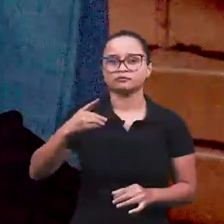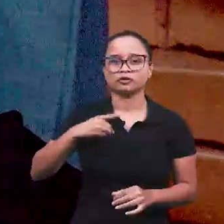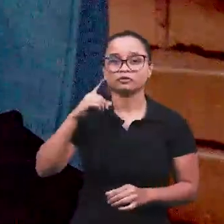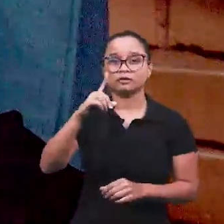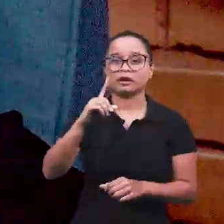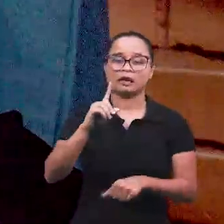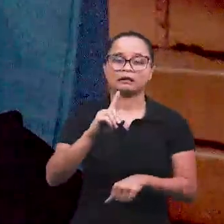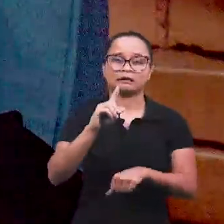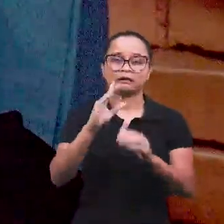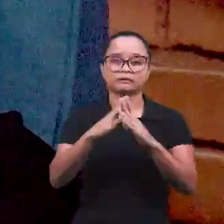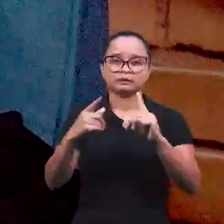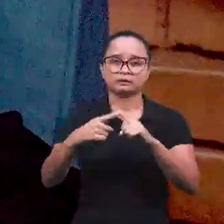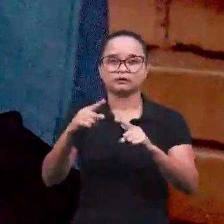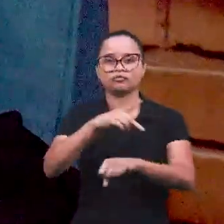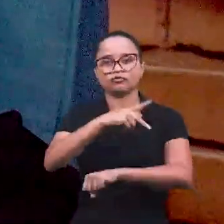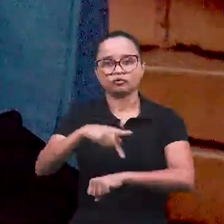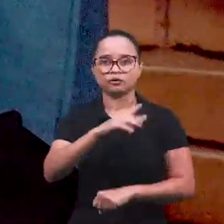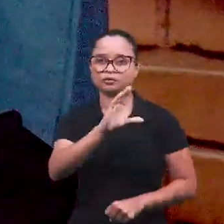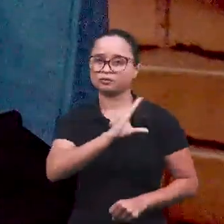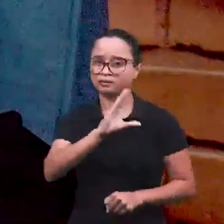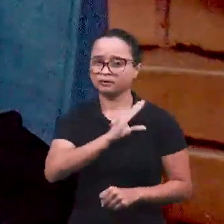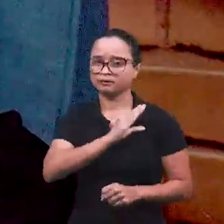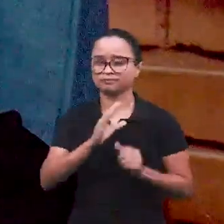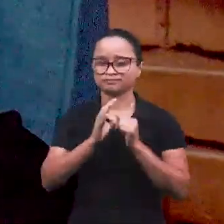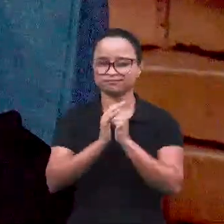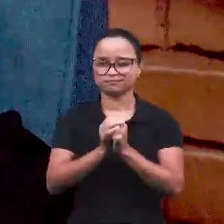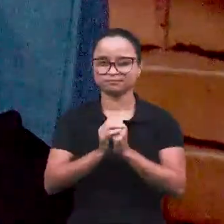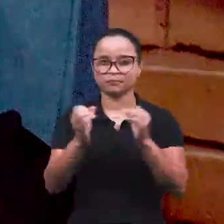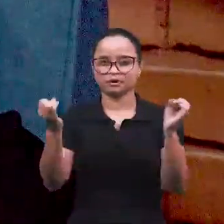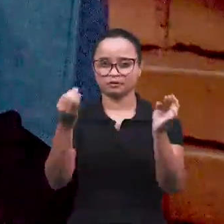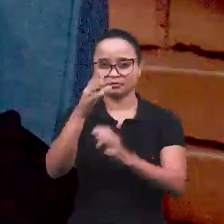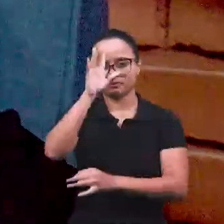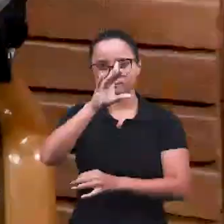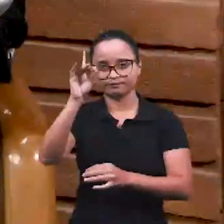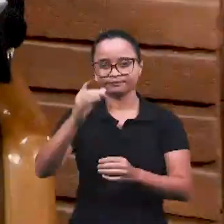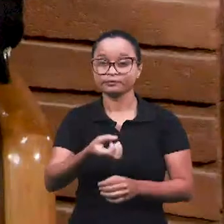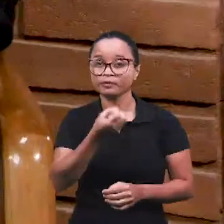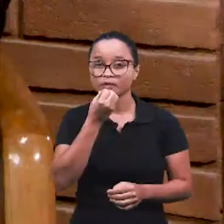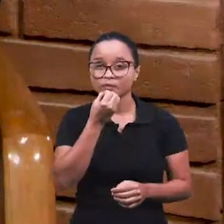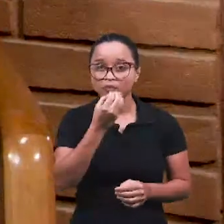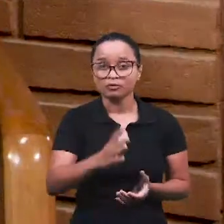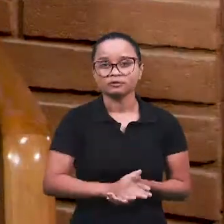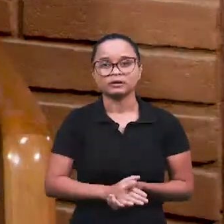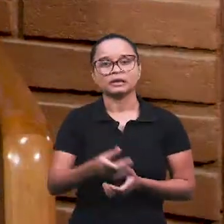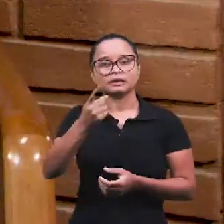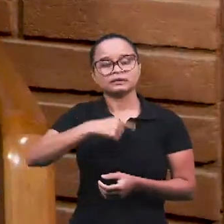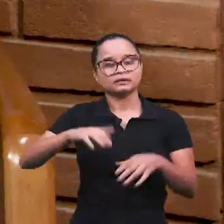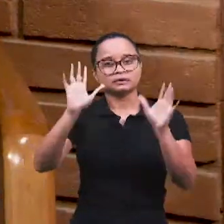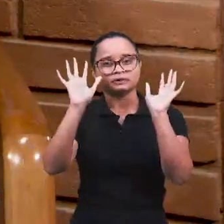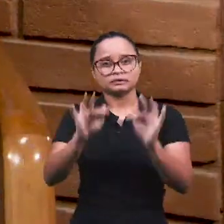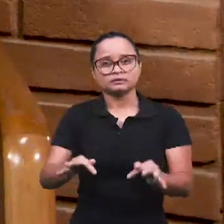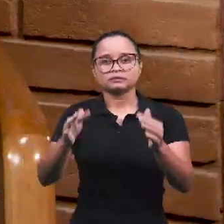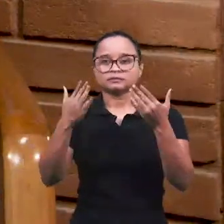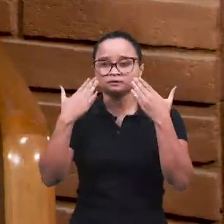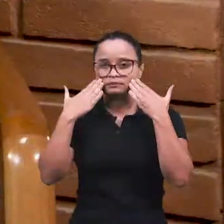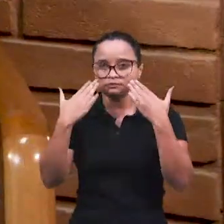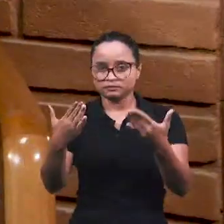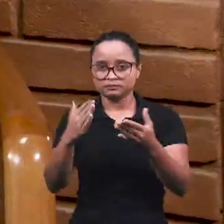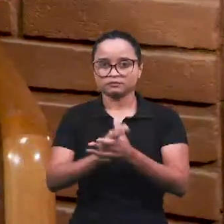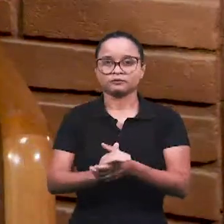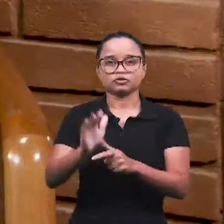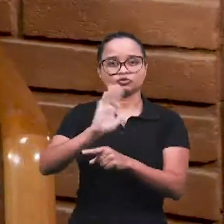diácono ali da igreja de Toronto, no Canadá. Amém. Glória a Deus. Muito bem, irmãos, chegamos assim ao final da